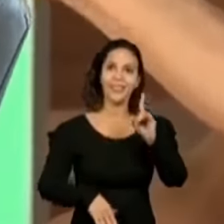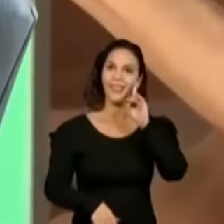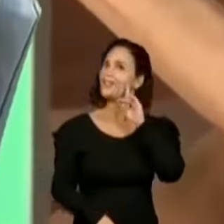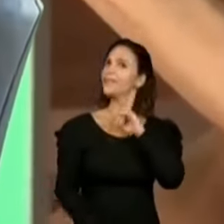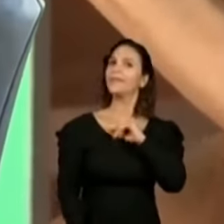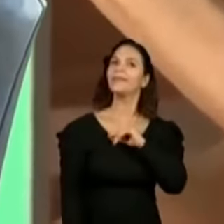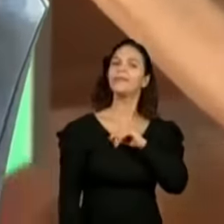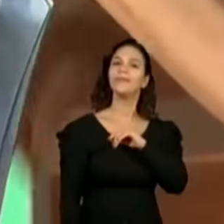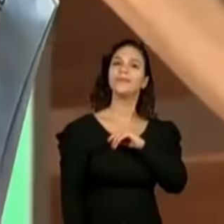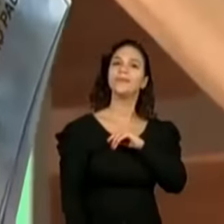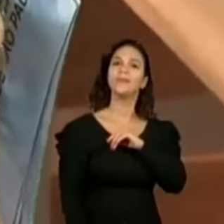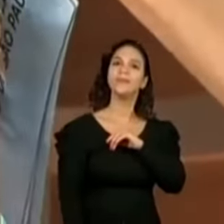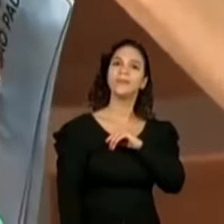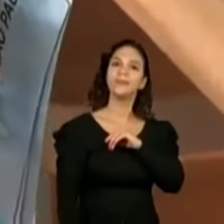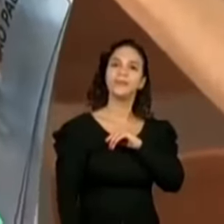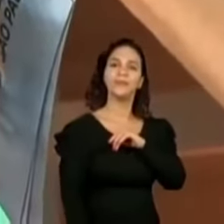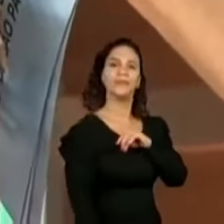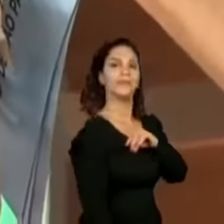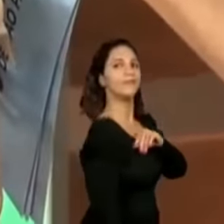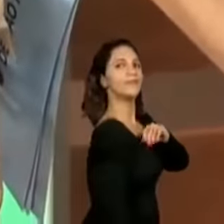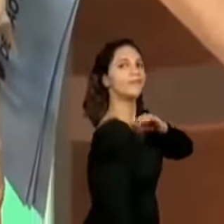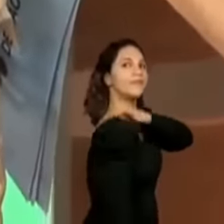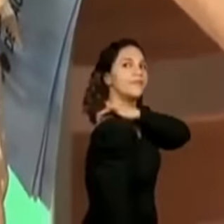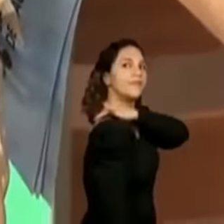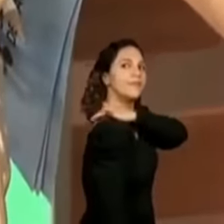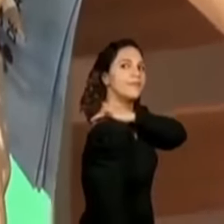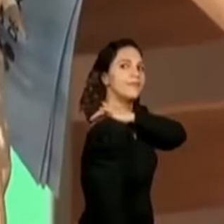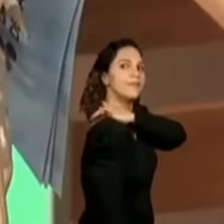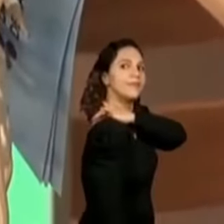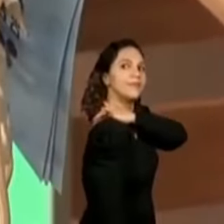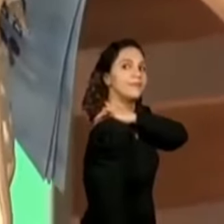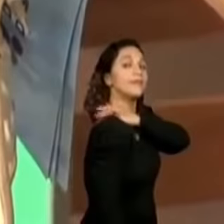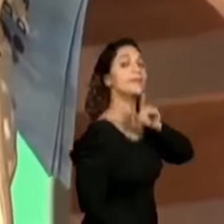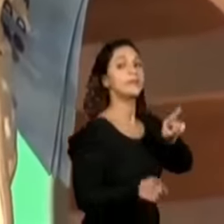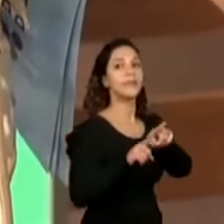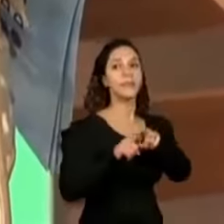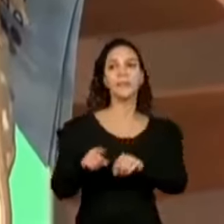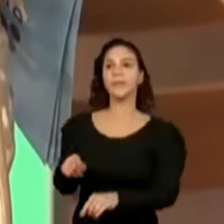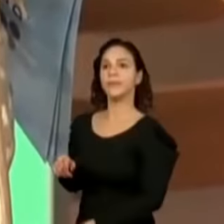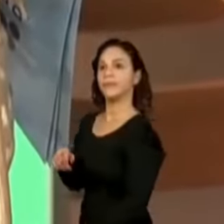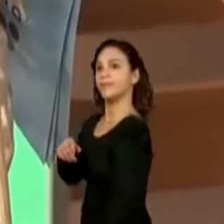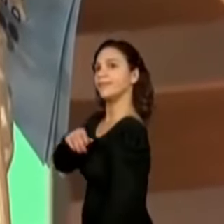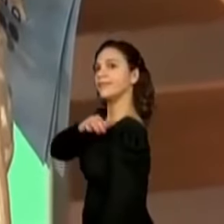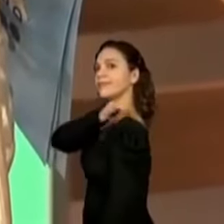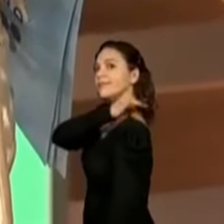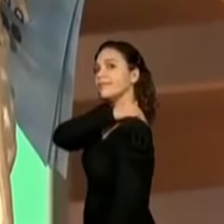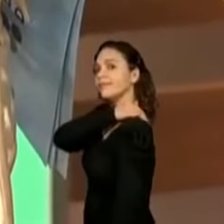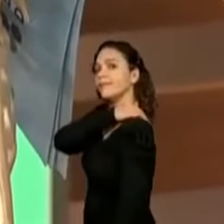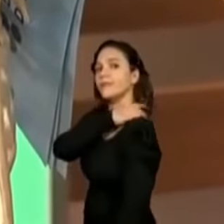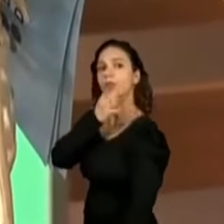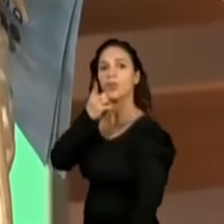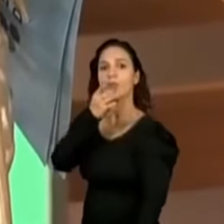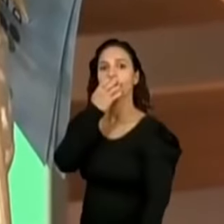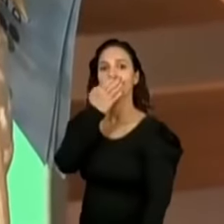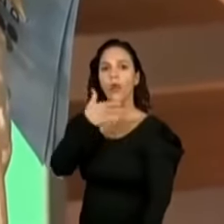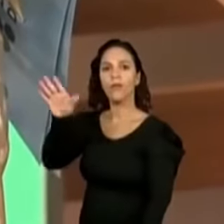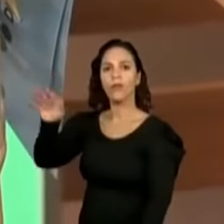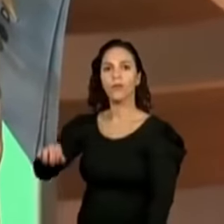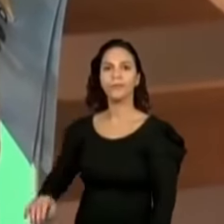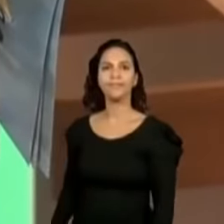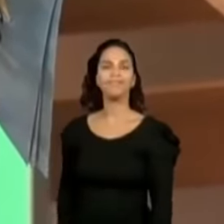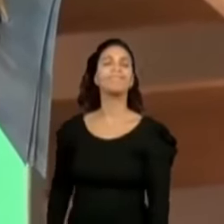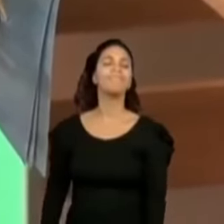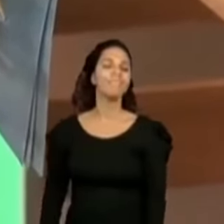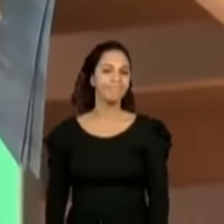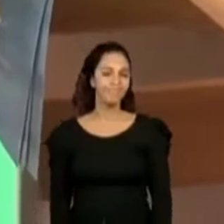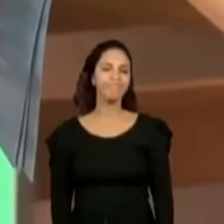Deixa eu colocar a mão sobre a escápula. Ah, temos duas, temos a do outro lado, mas uma foi levada. É, vamos então lá? Nós